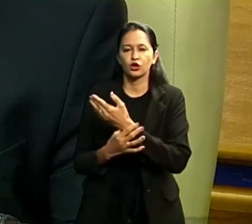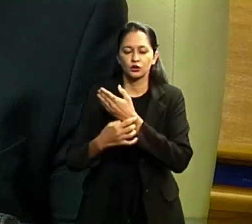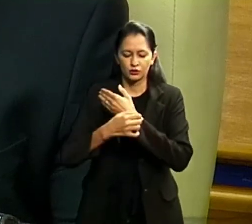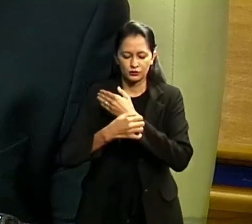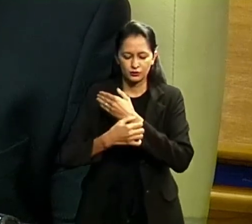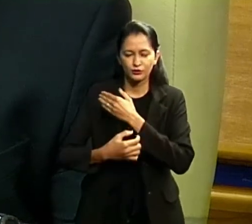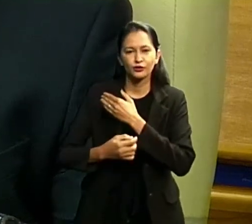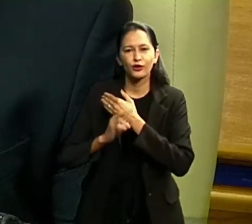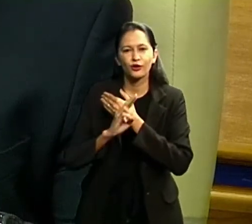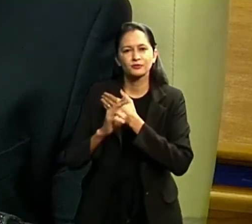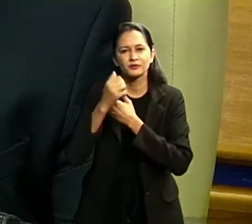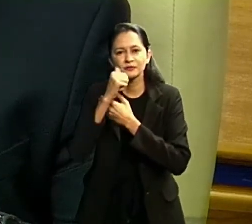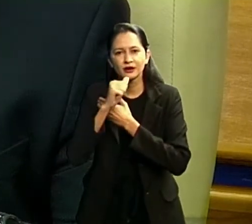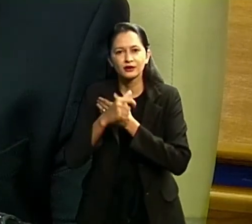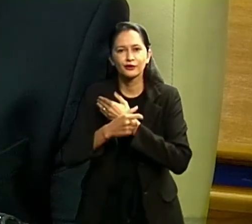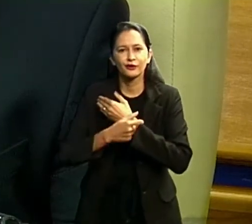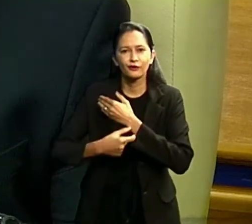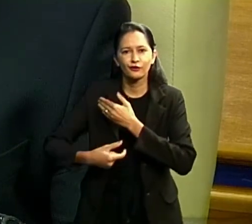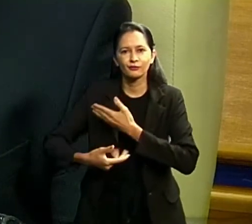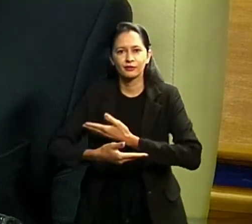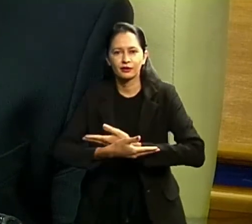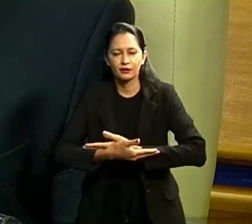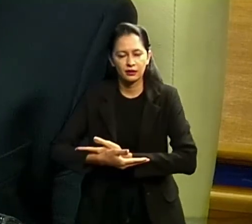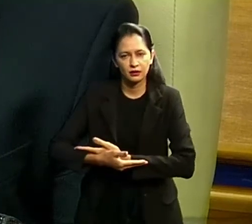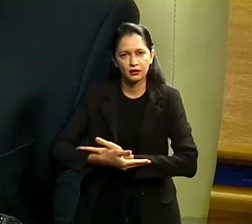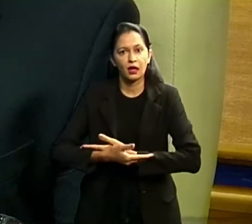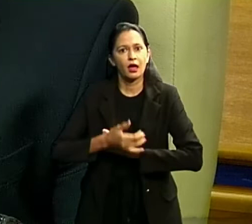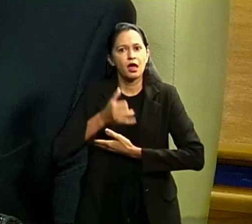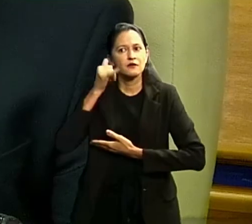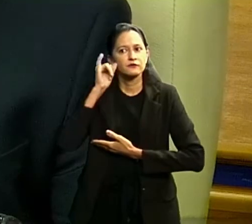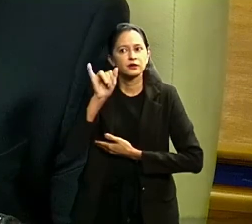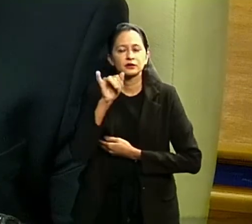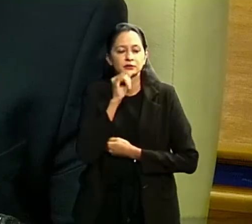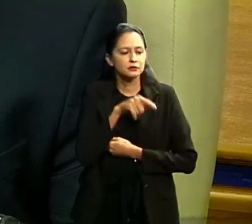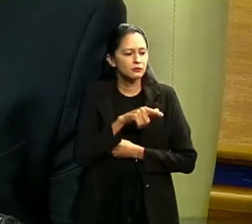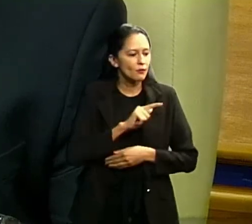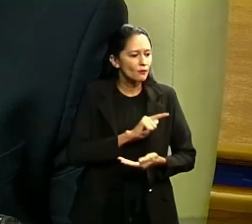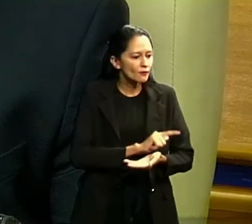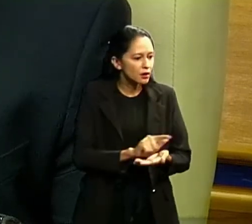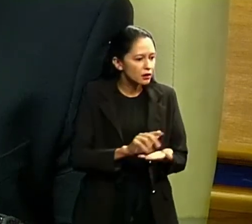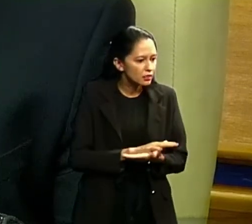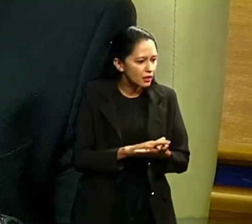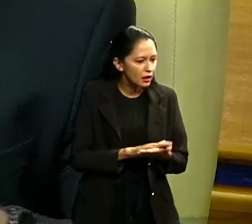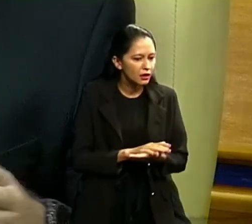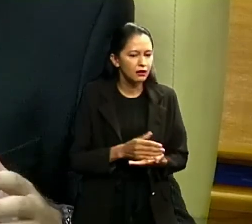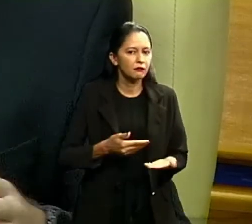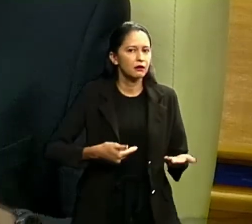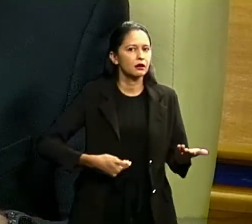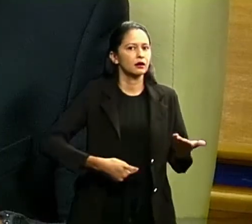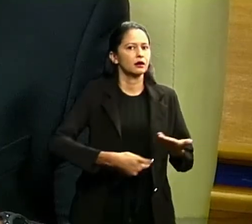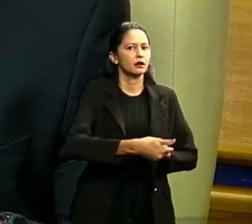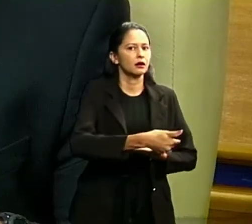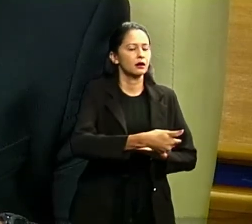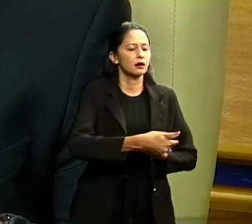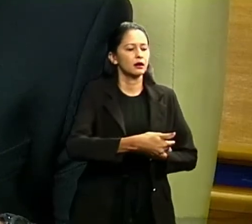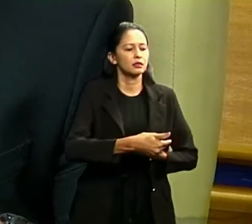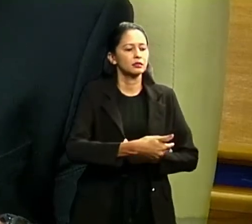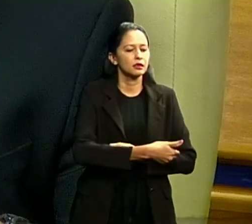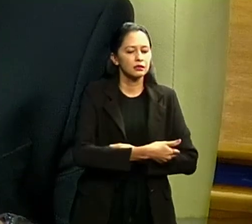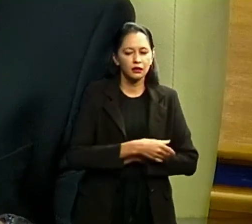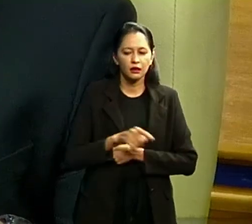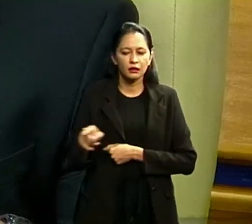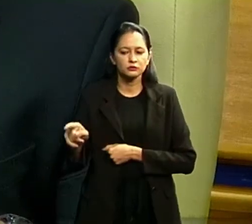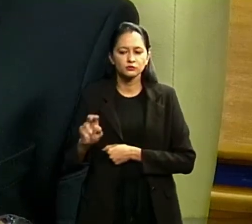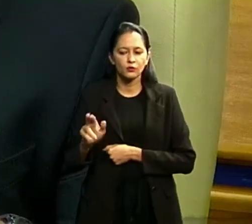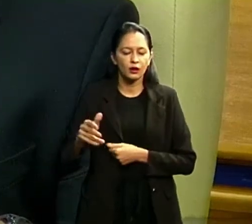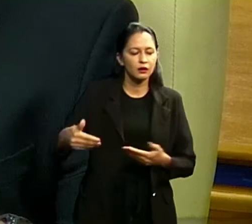Brasil, a respeito da troca de bebês ou do roubo de bebês. É impossível fazer com